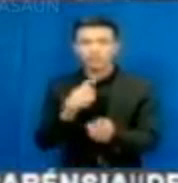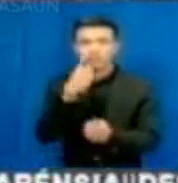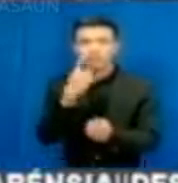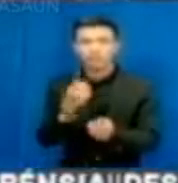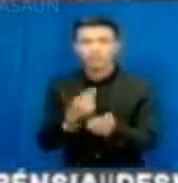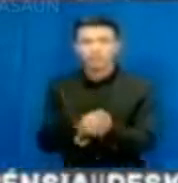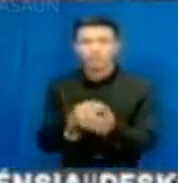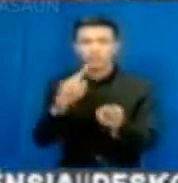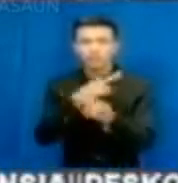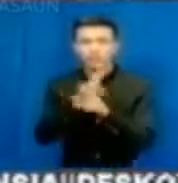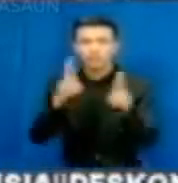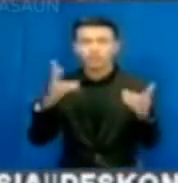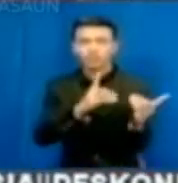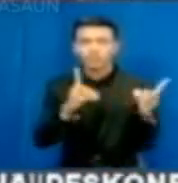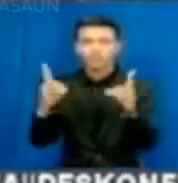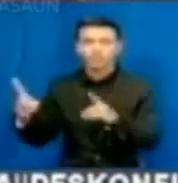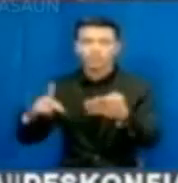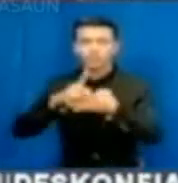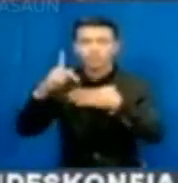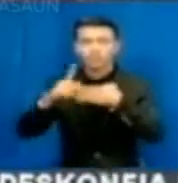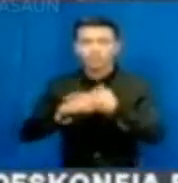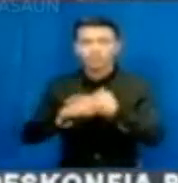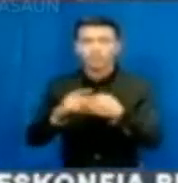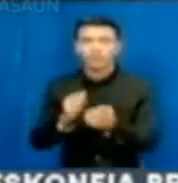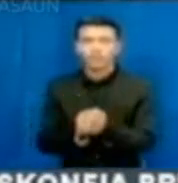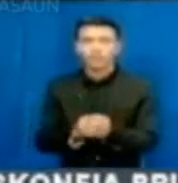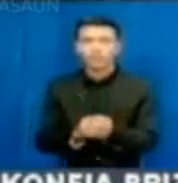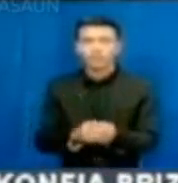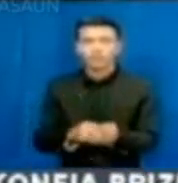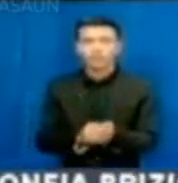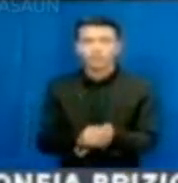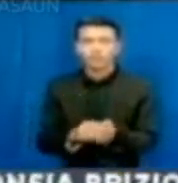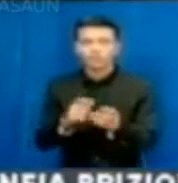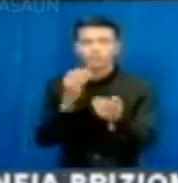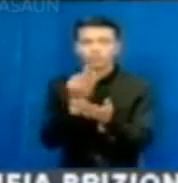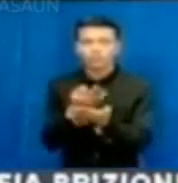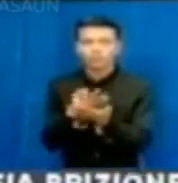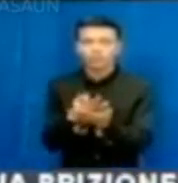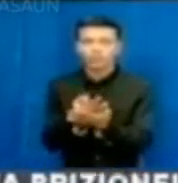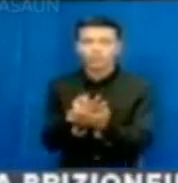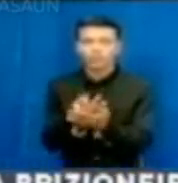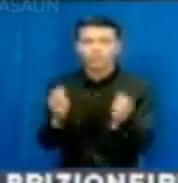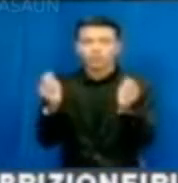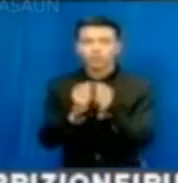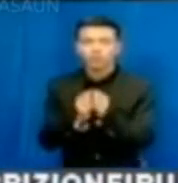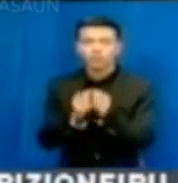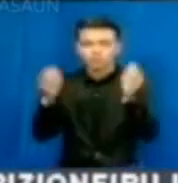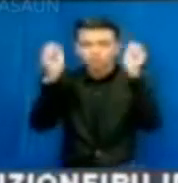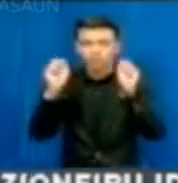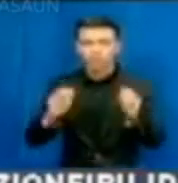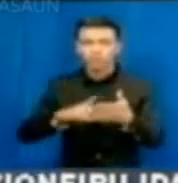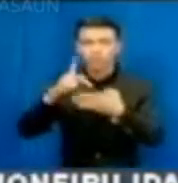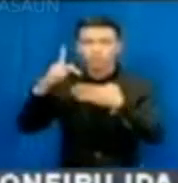confirma. Resultado de implementação do programa sai fator determinante, onde suca montante alocação orçamento com modelo